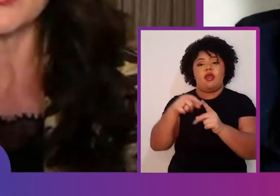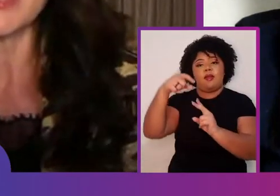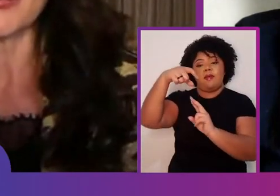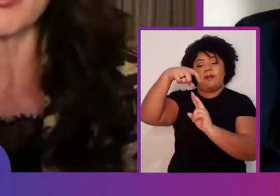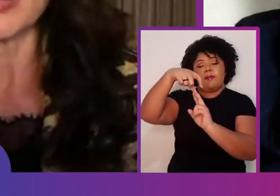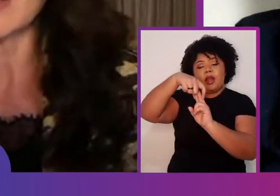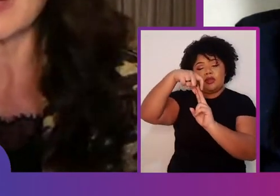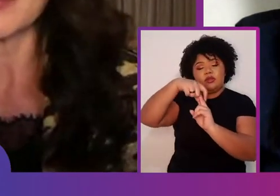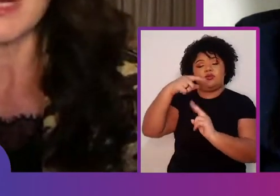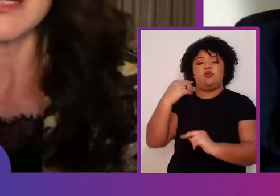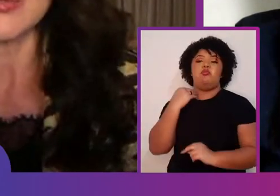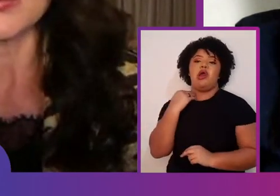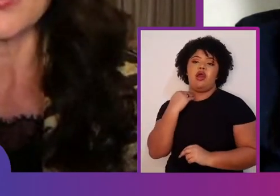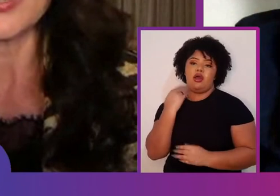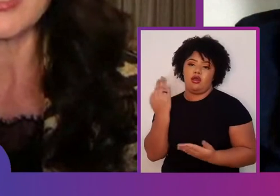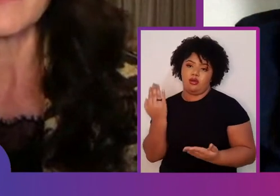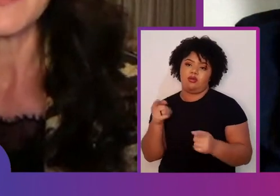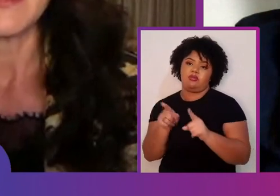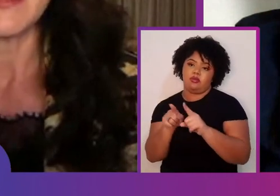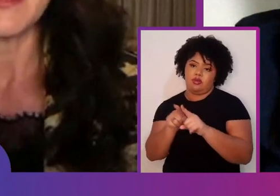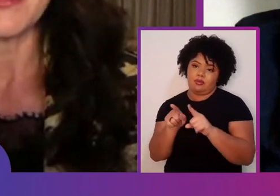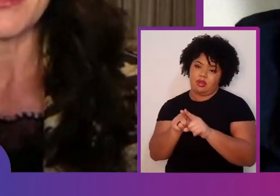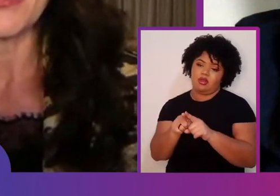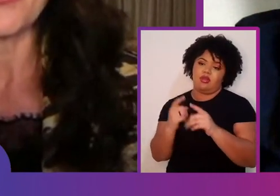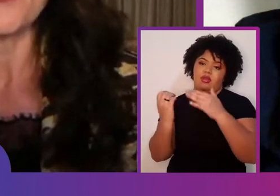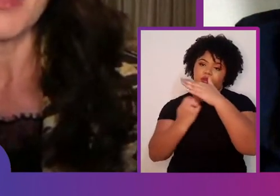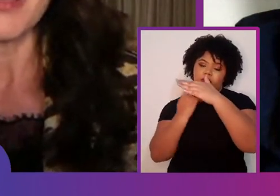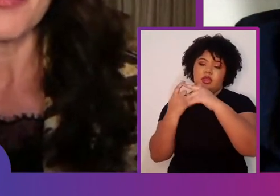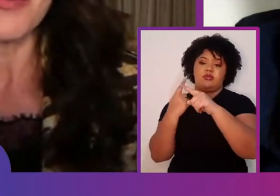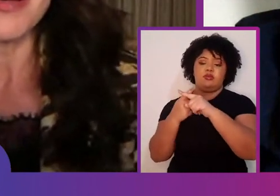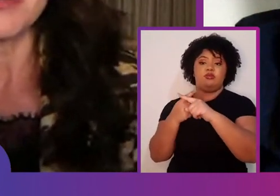que ganhou da consultoria Great Place to Work